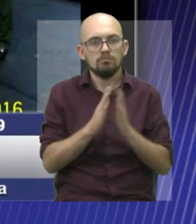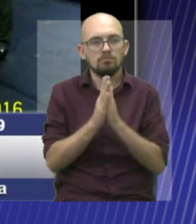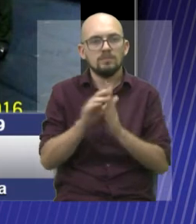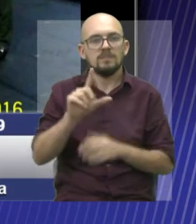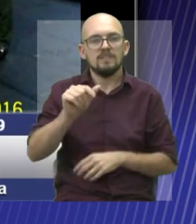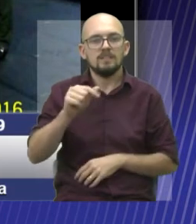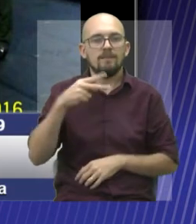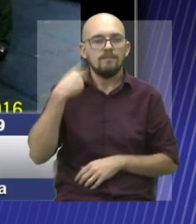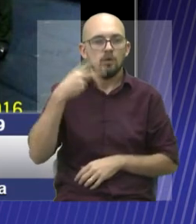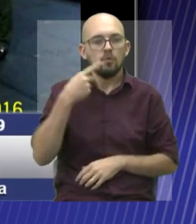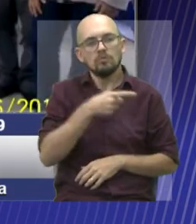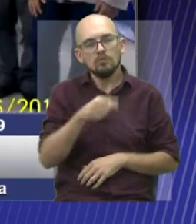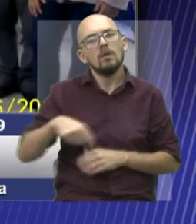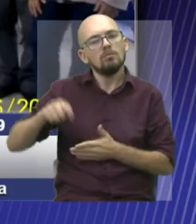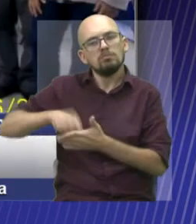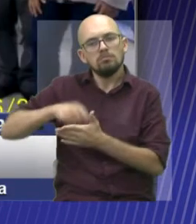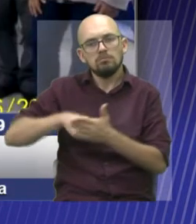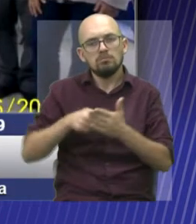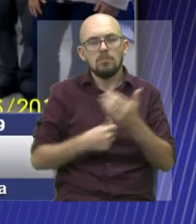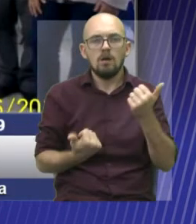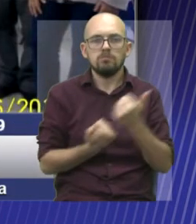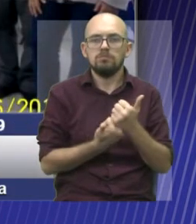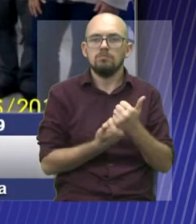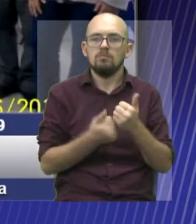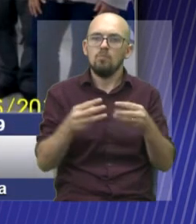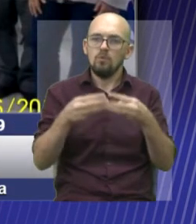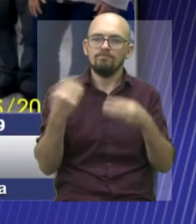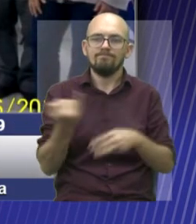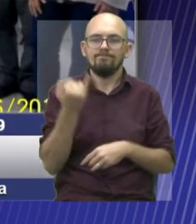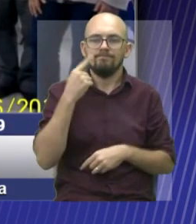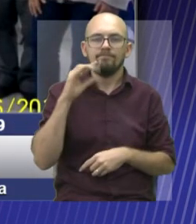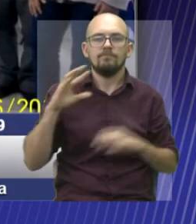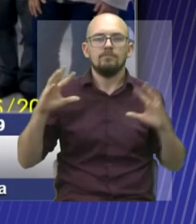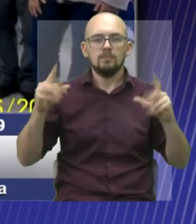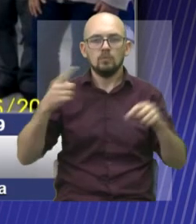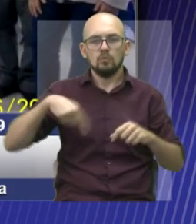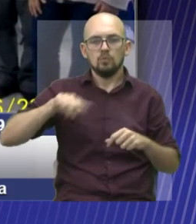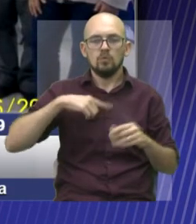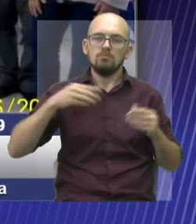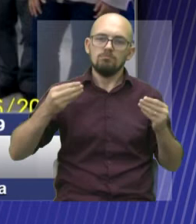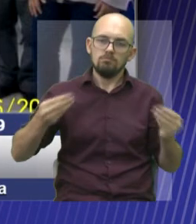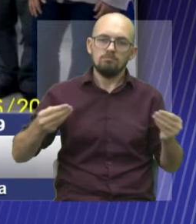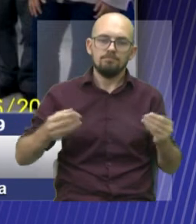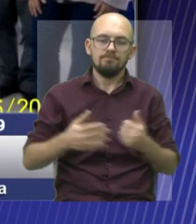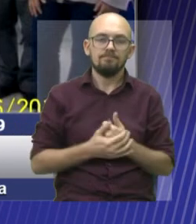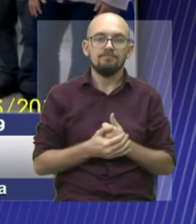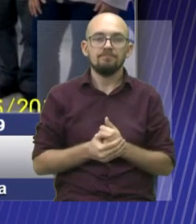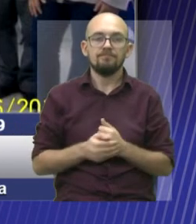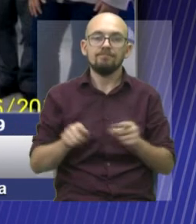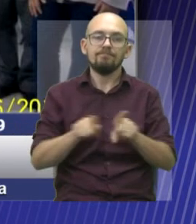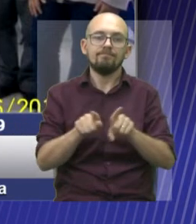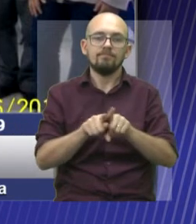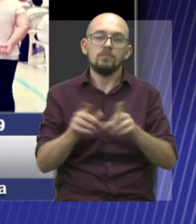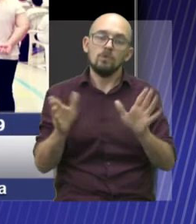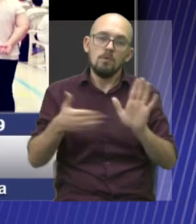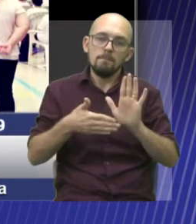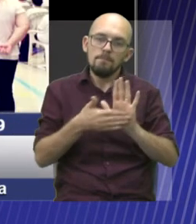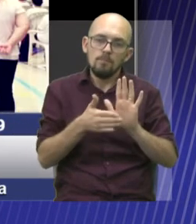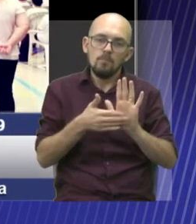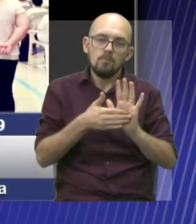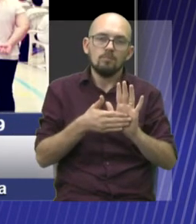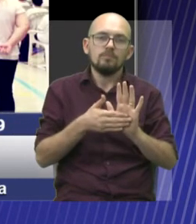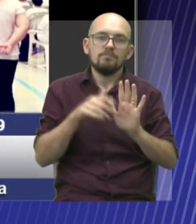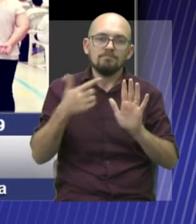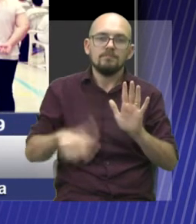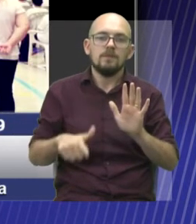vereadores, que nós assinássemos essa moção, que é de grande valia para todos nós, E também já estou aqui propondo, senhor presidente, para a